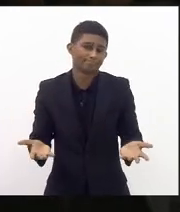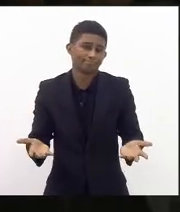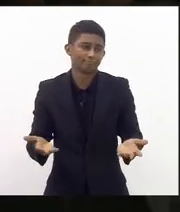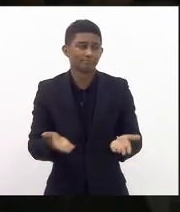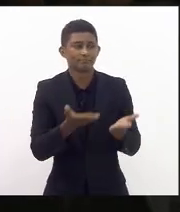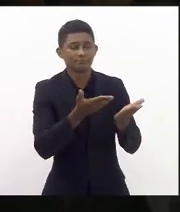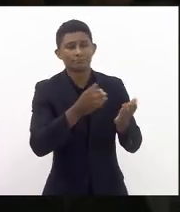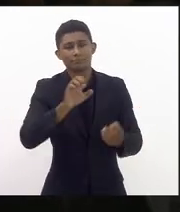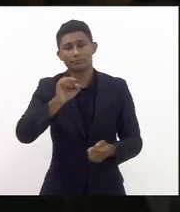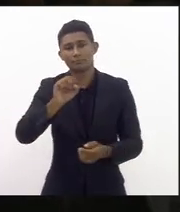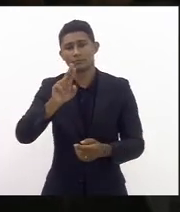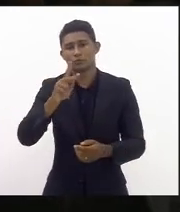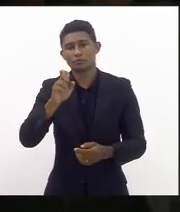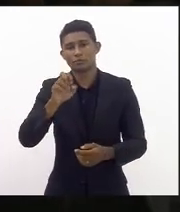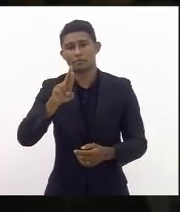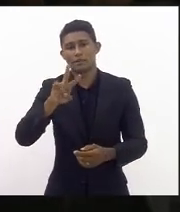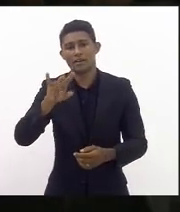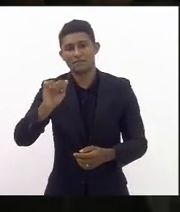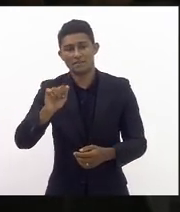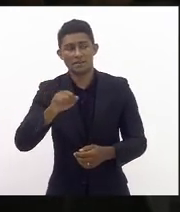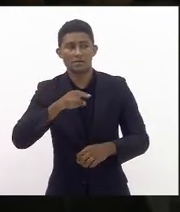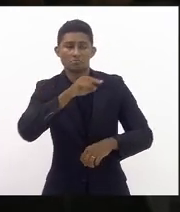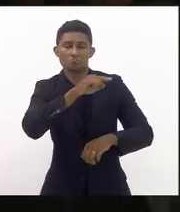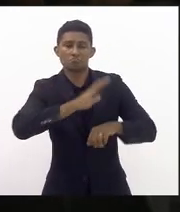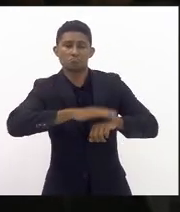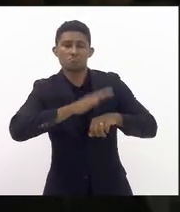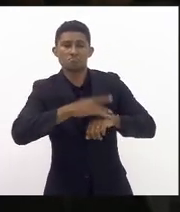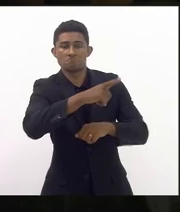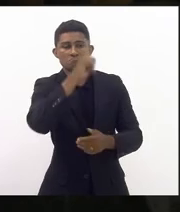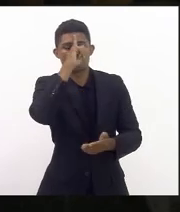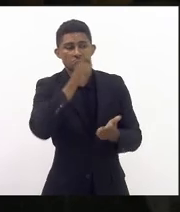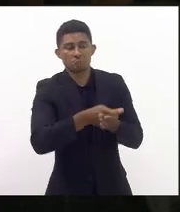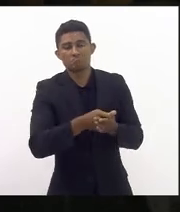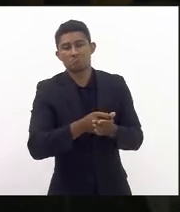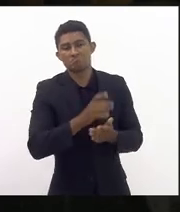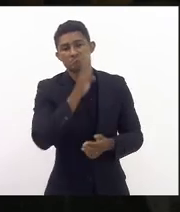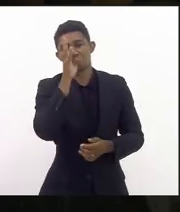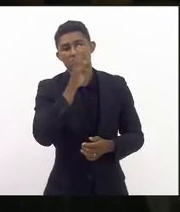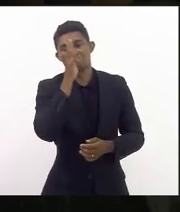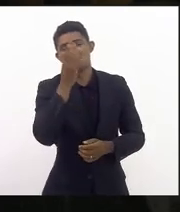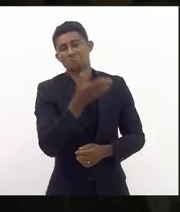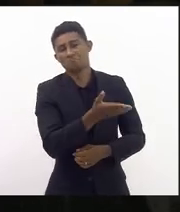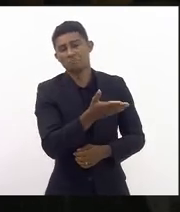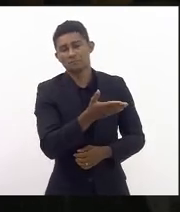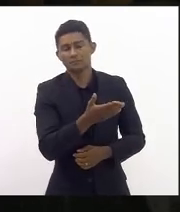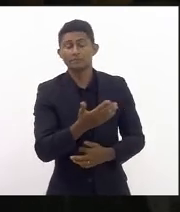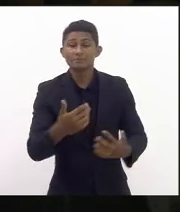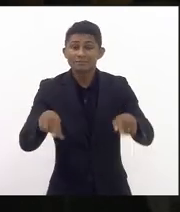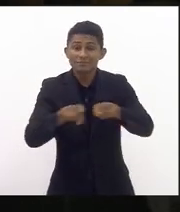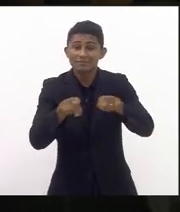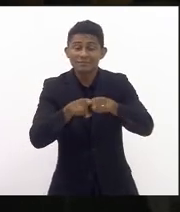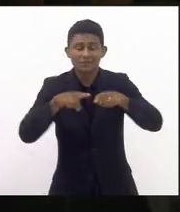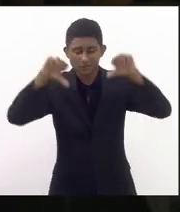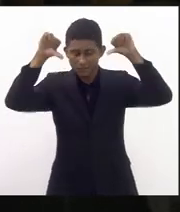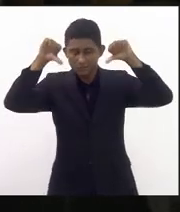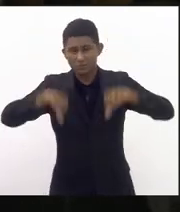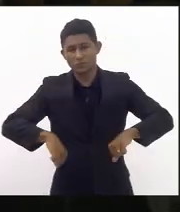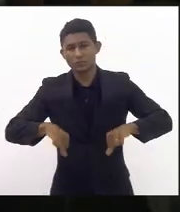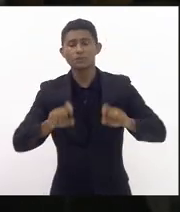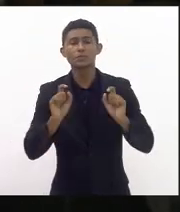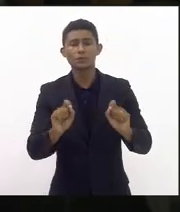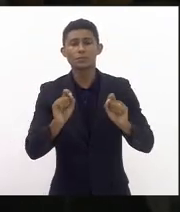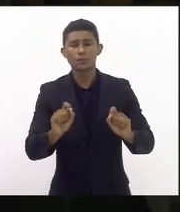marcha com as suas próprias pernas. E mais grave, senhora presidente, como a